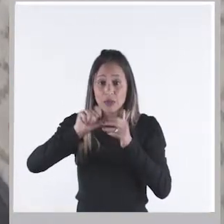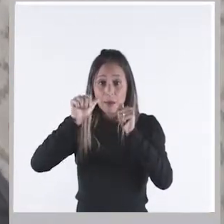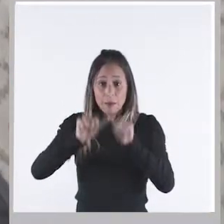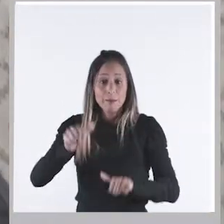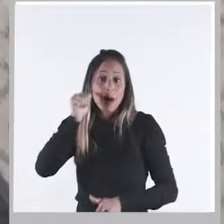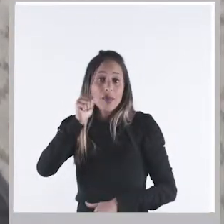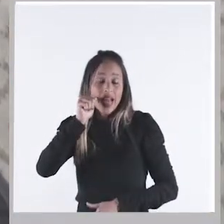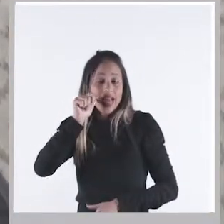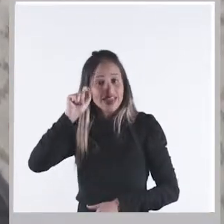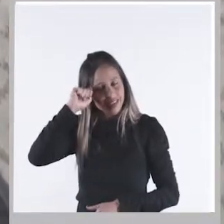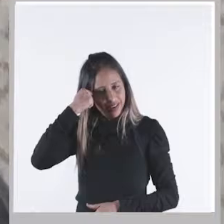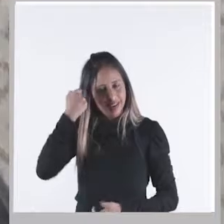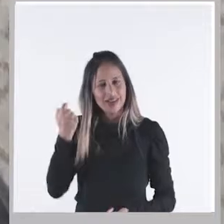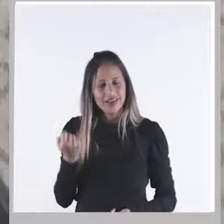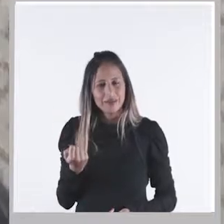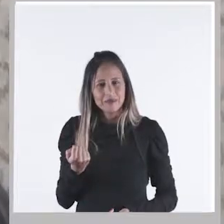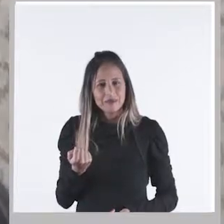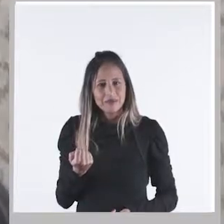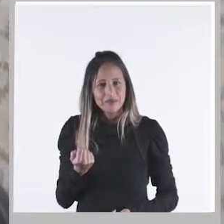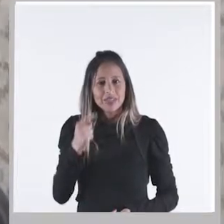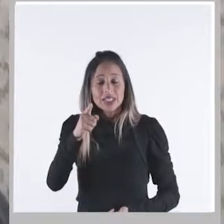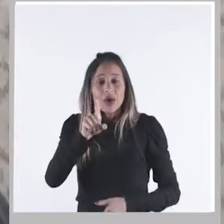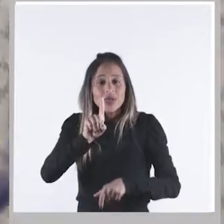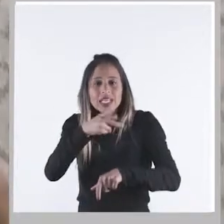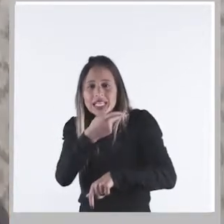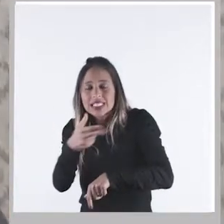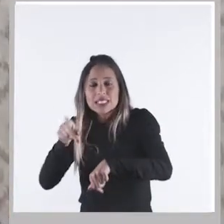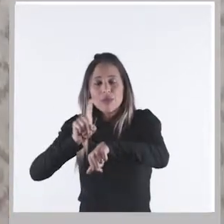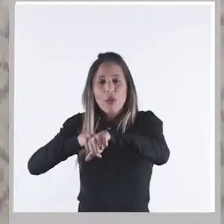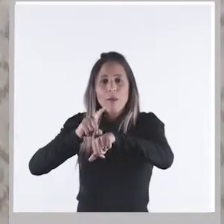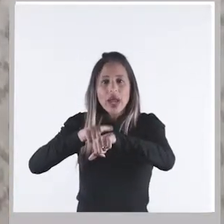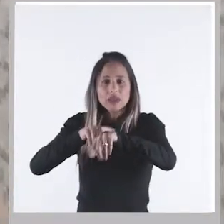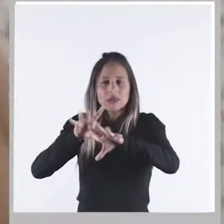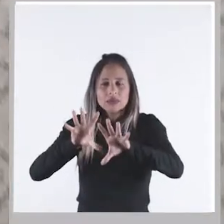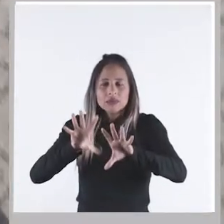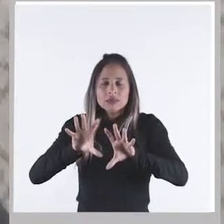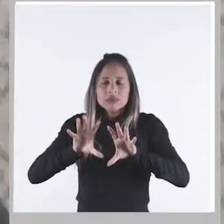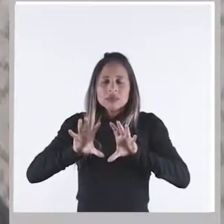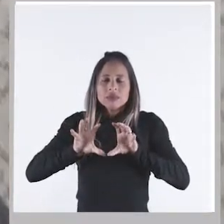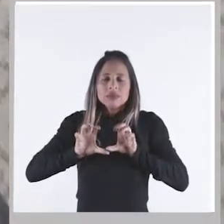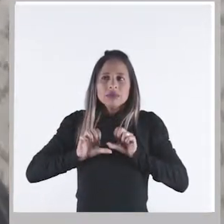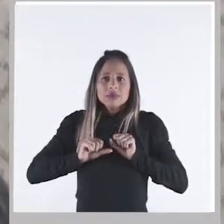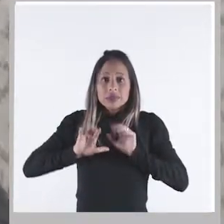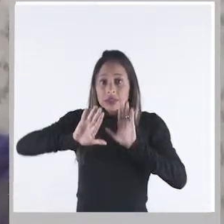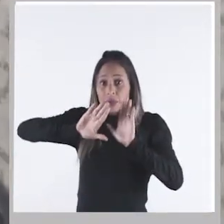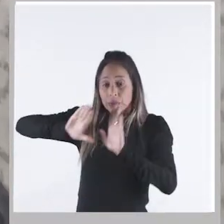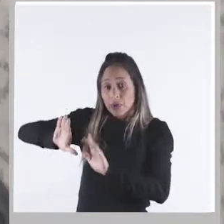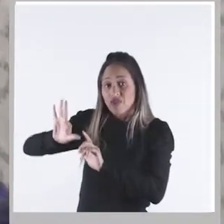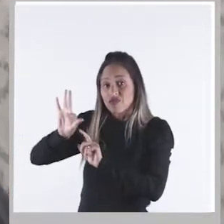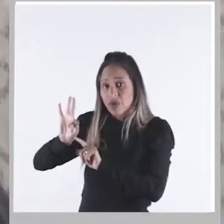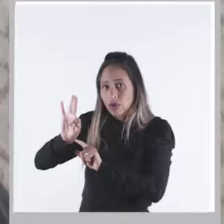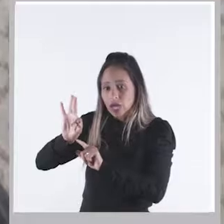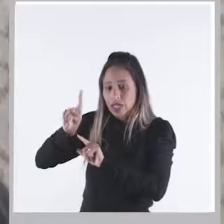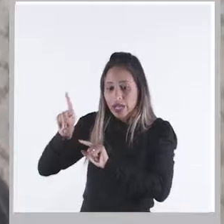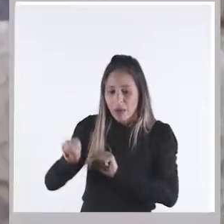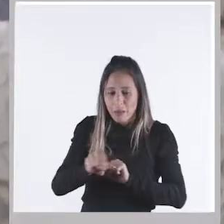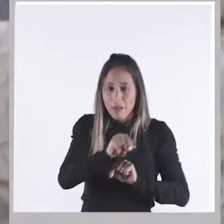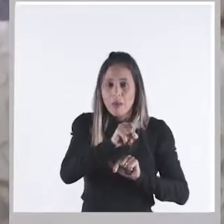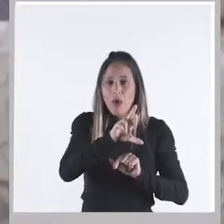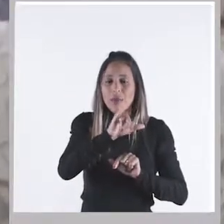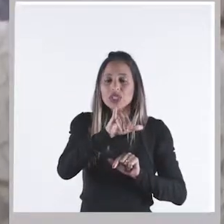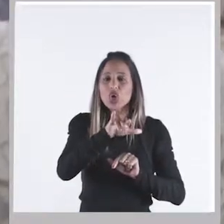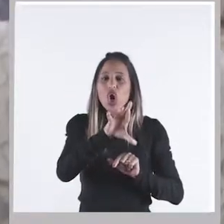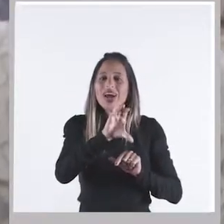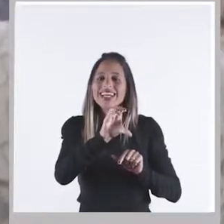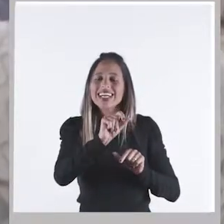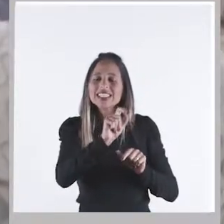negra. Então, era nesses momentos assim, de respiro da escrita acadêmica que eu me dedicava, escrevia